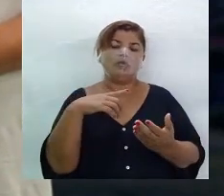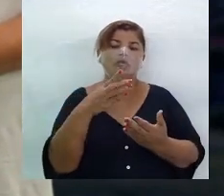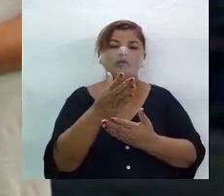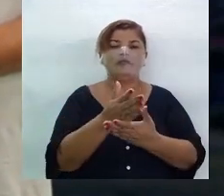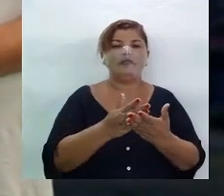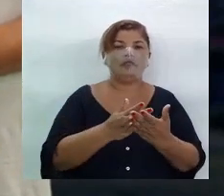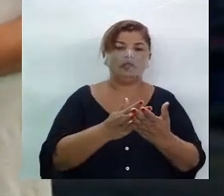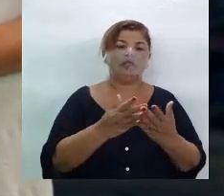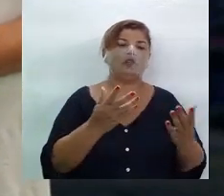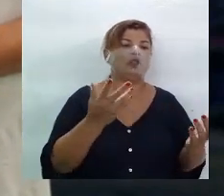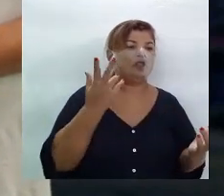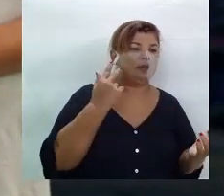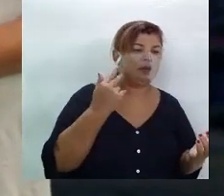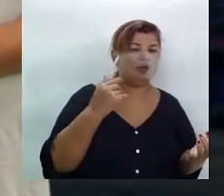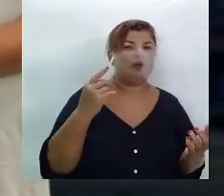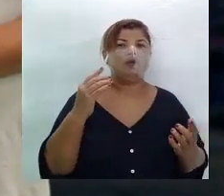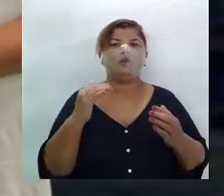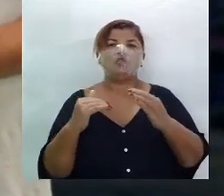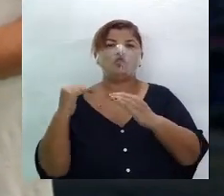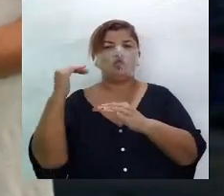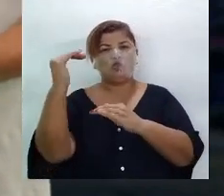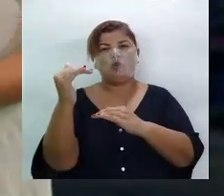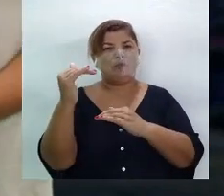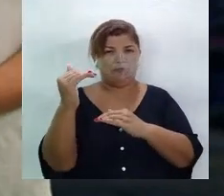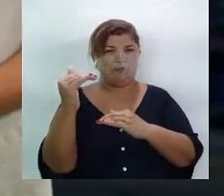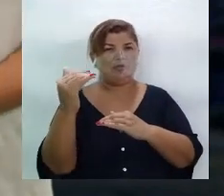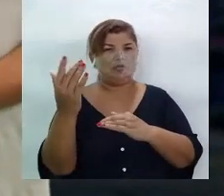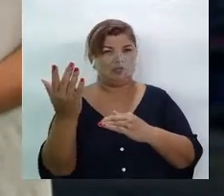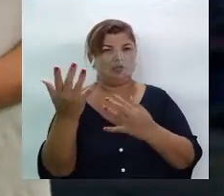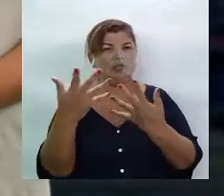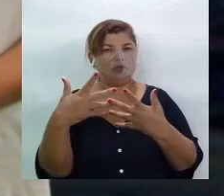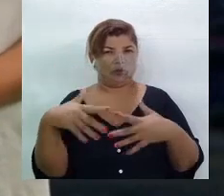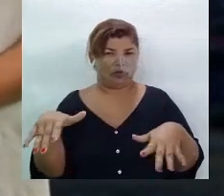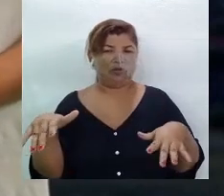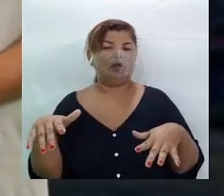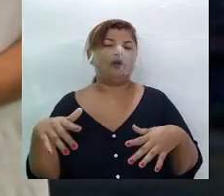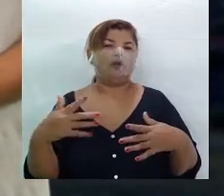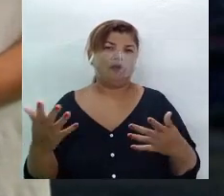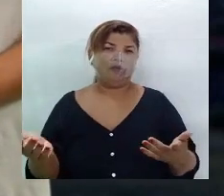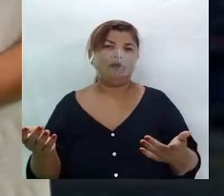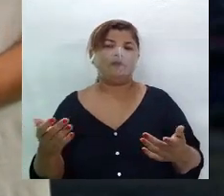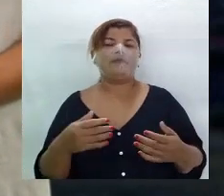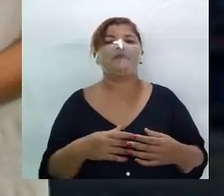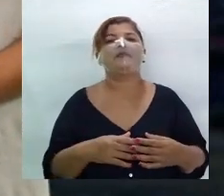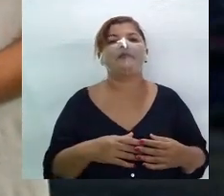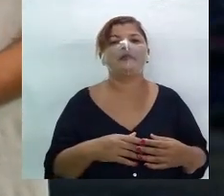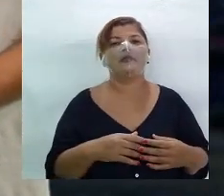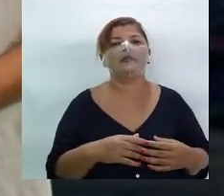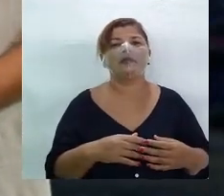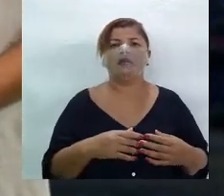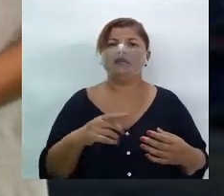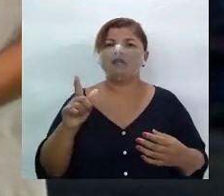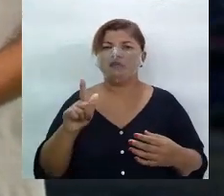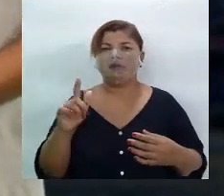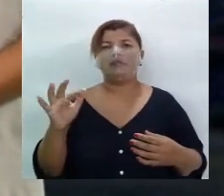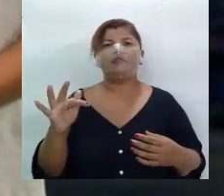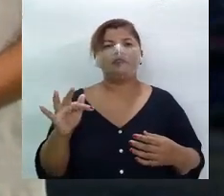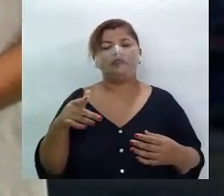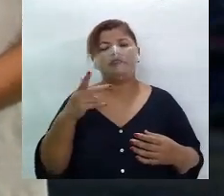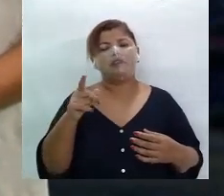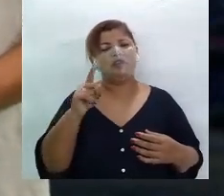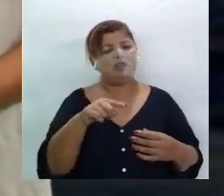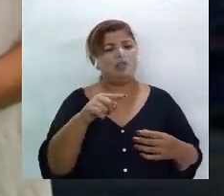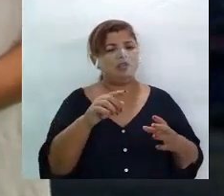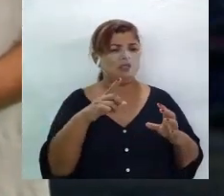o natural e o sobrenatural. O que está acima do natural, gente. Então, a Gilberto Freire conta no livro que é uma